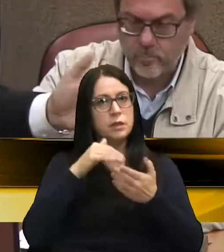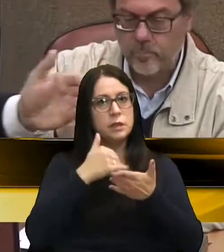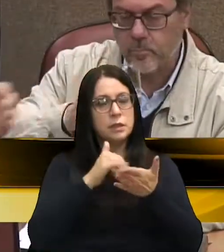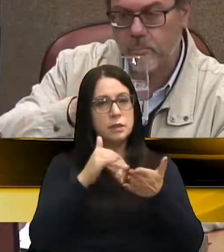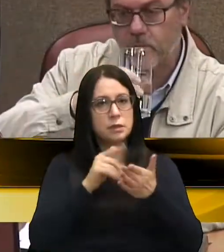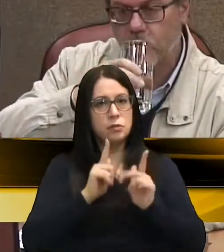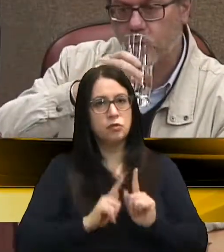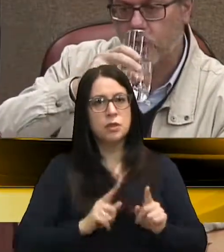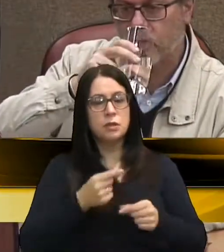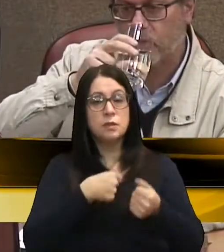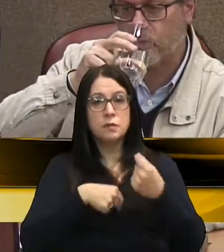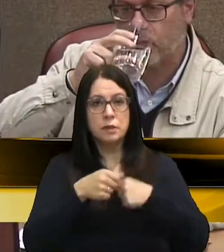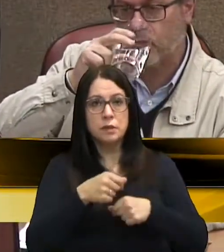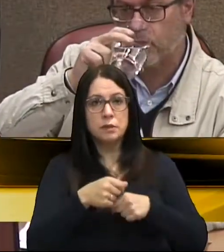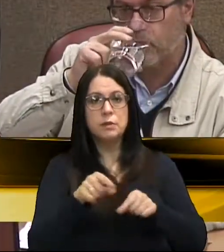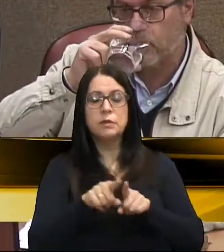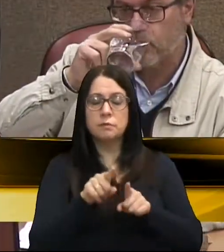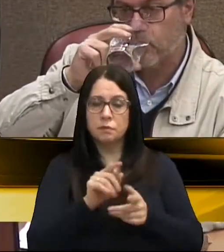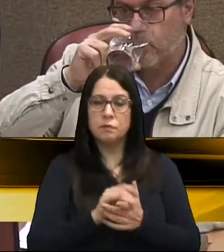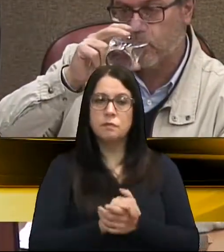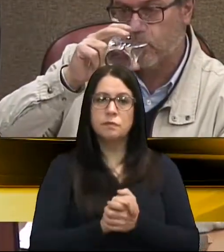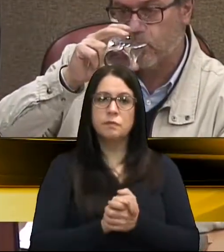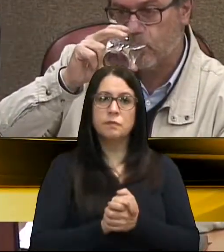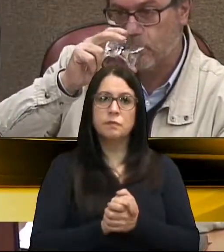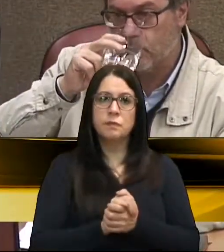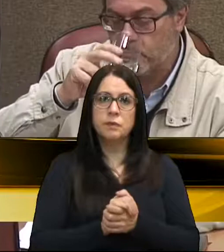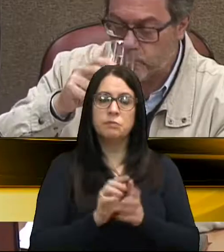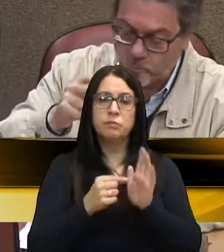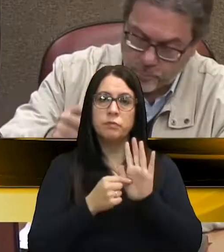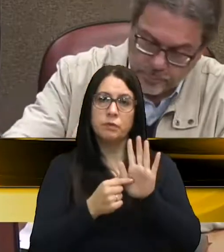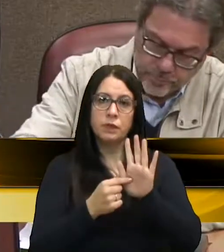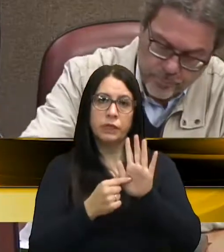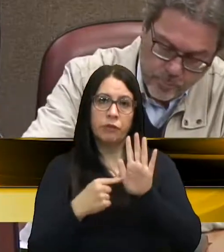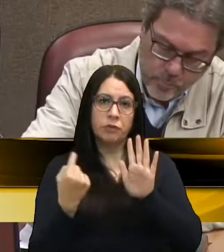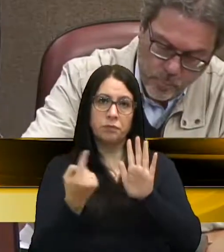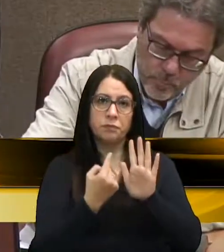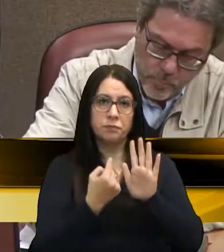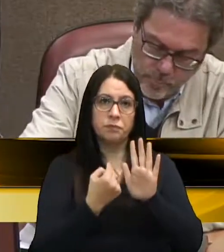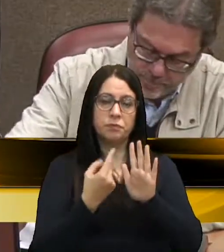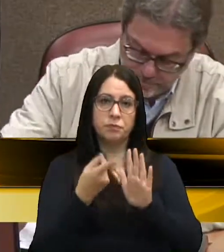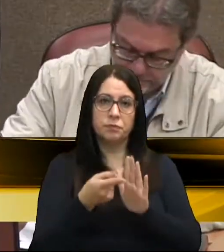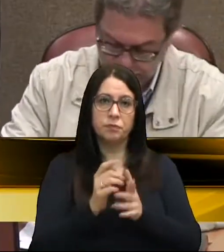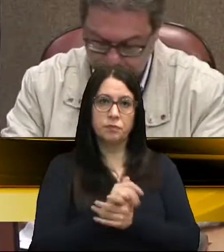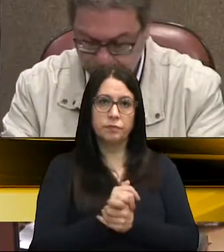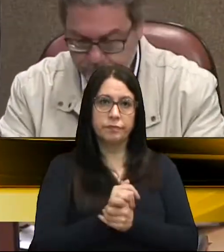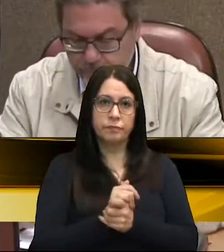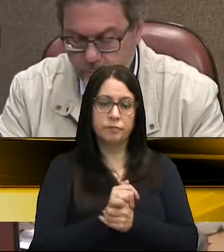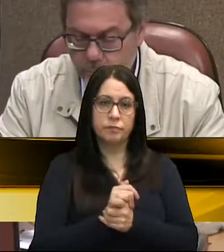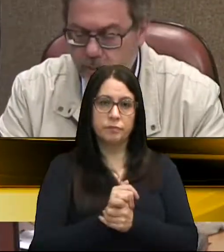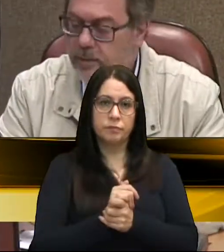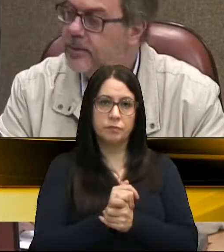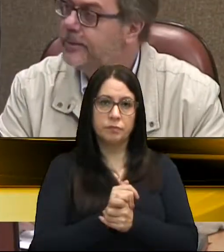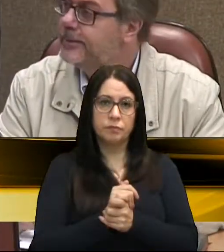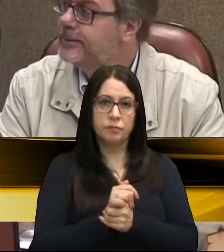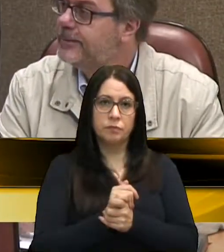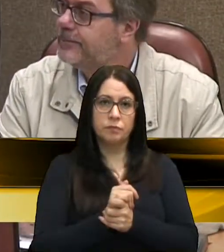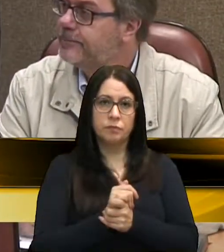de Gestão e Finanças, também colocando a situação desta peça, também que está